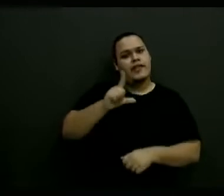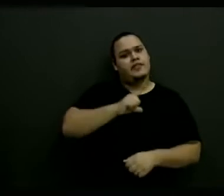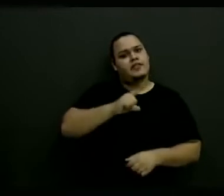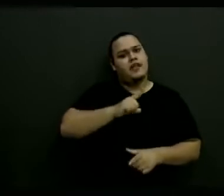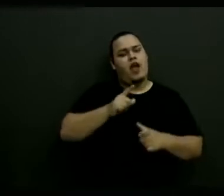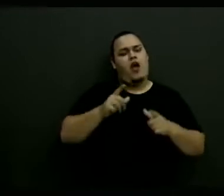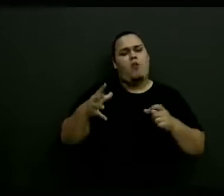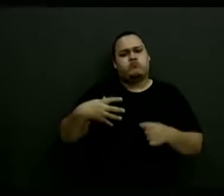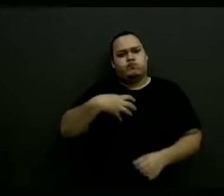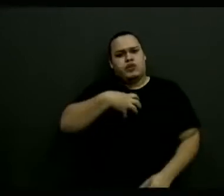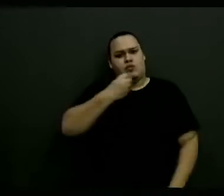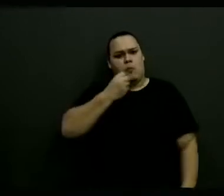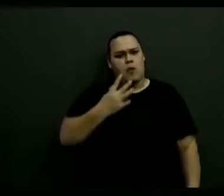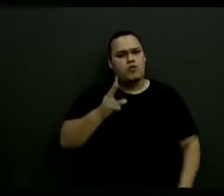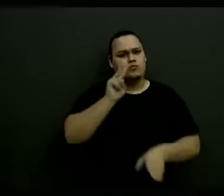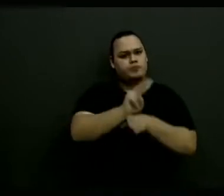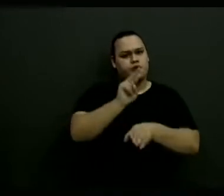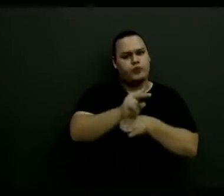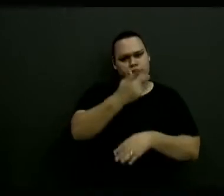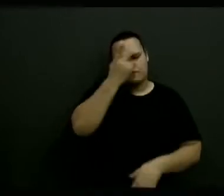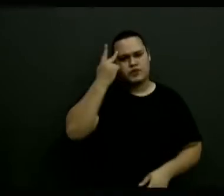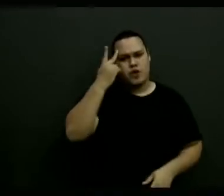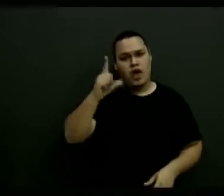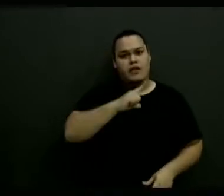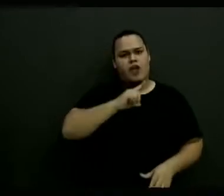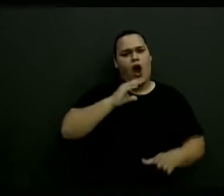Eu tenho uma relação forte com a minha equipe,